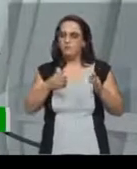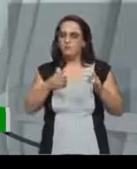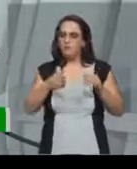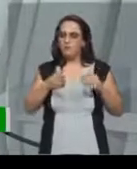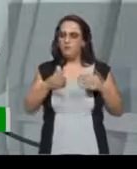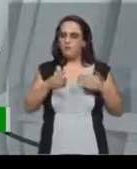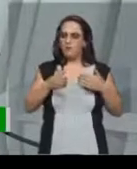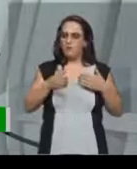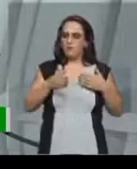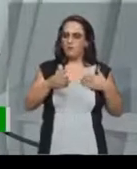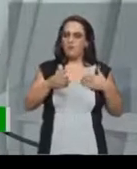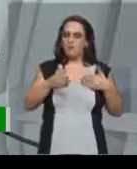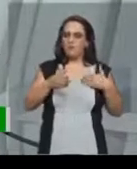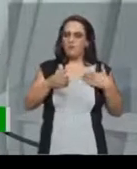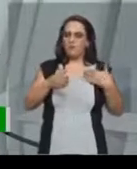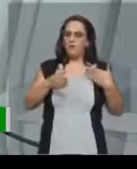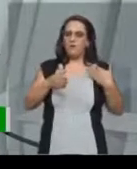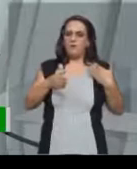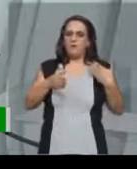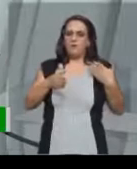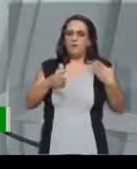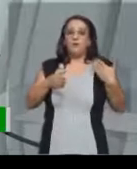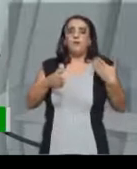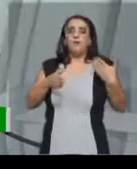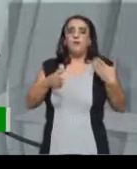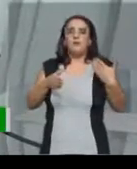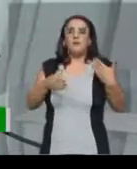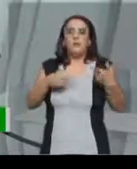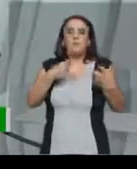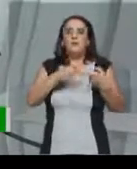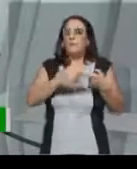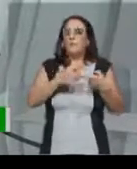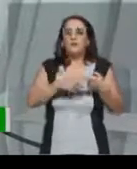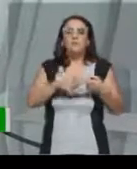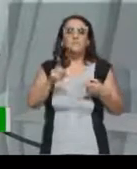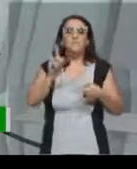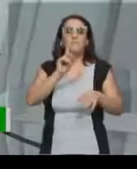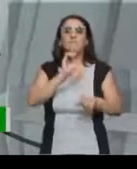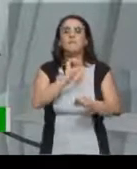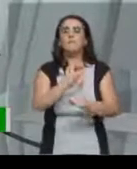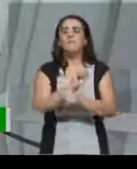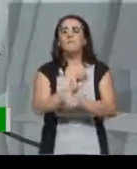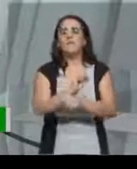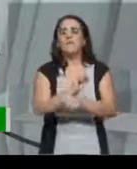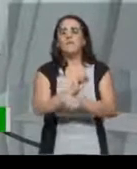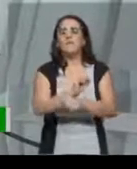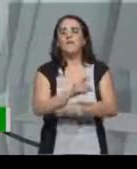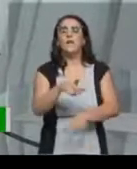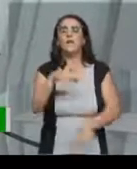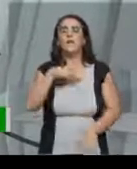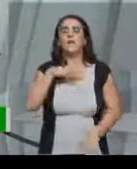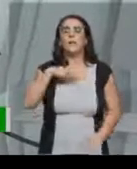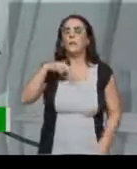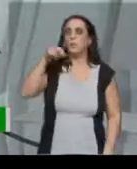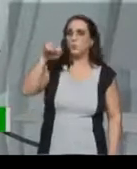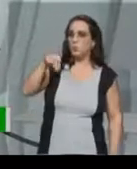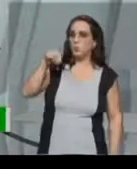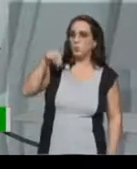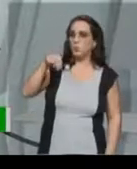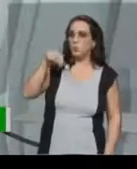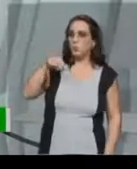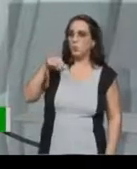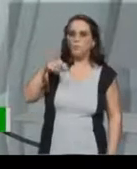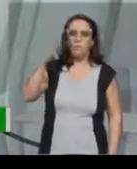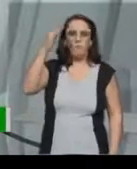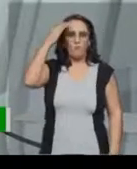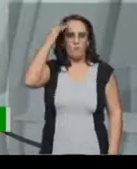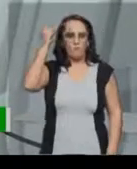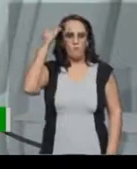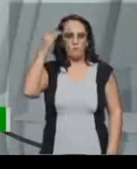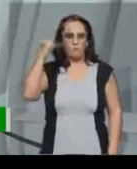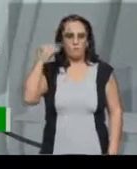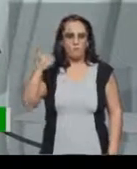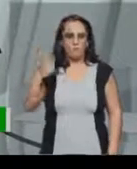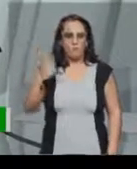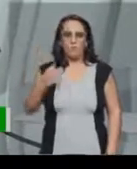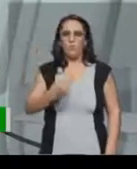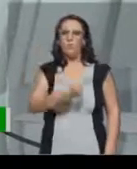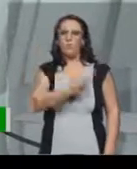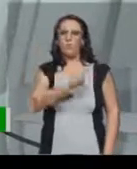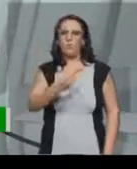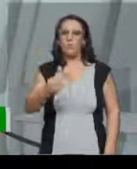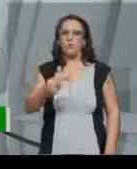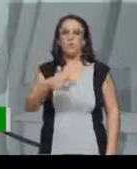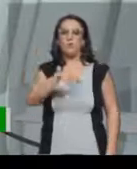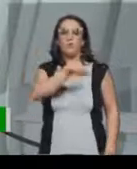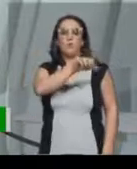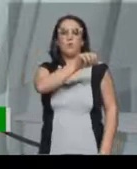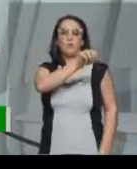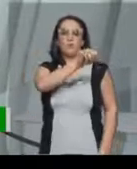inusitado. A gente tem um conto que é muito famoso, uma novela, na verdade, uma novela que é muito famosa, que chama A Metamorfose,